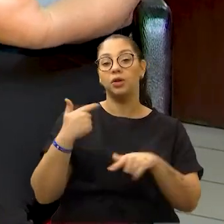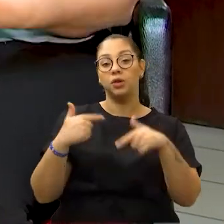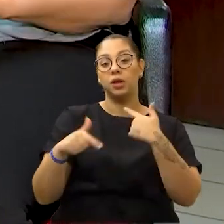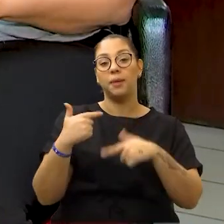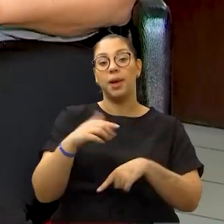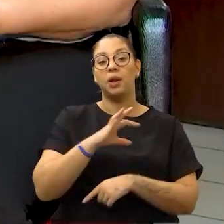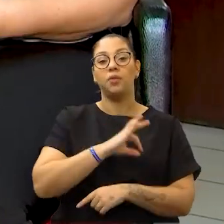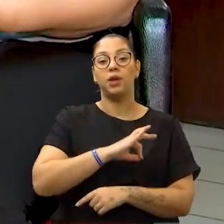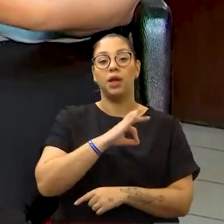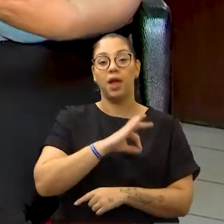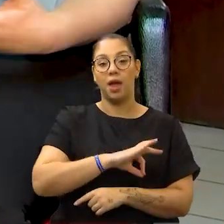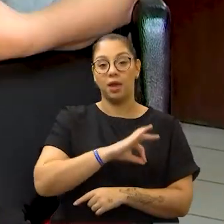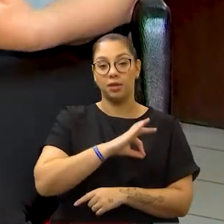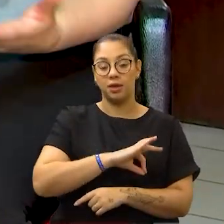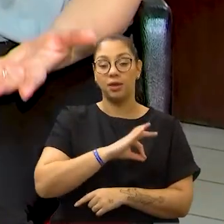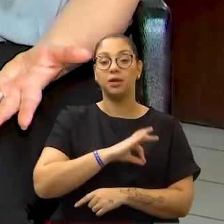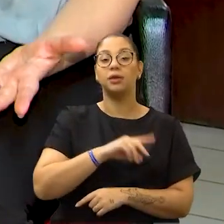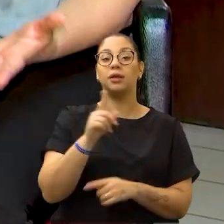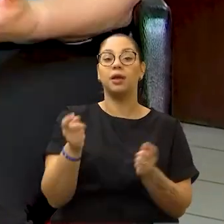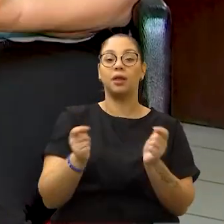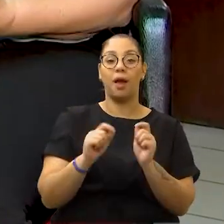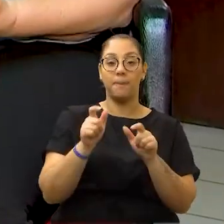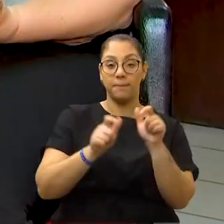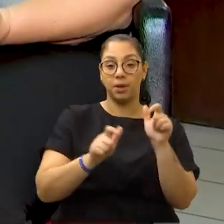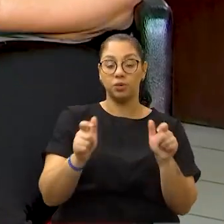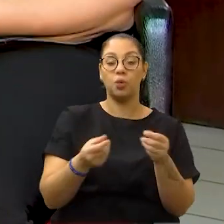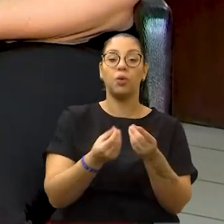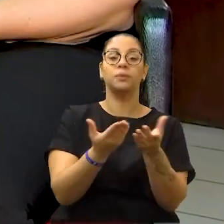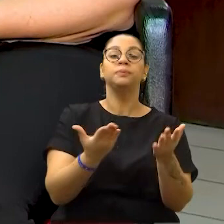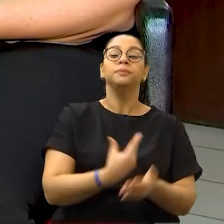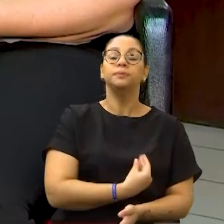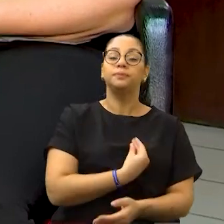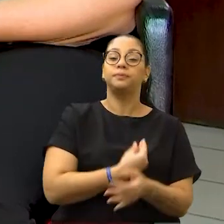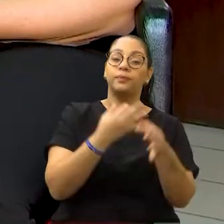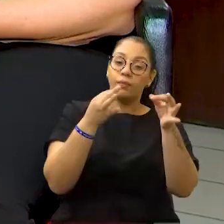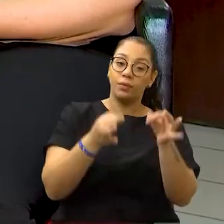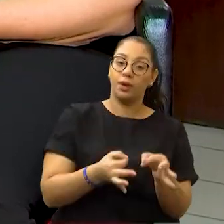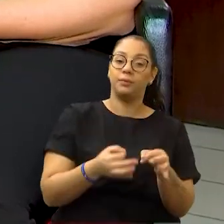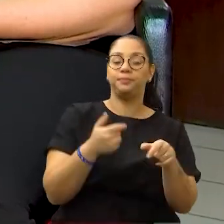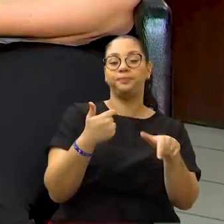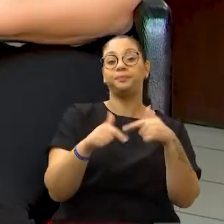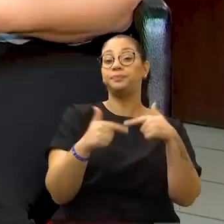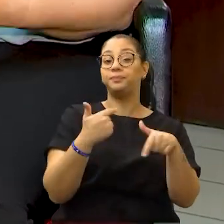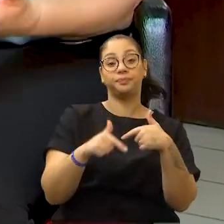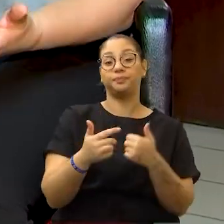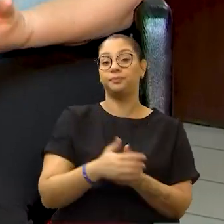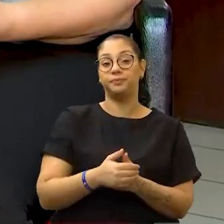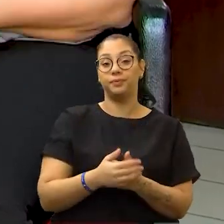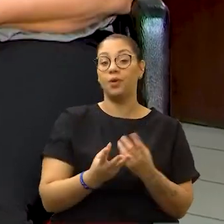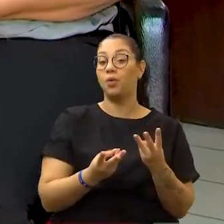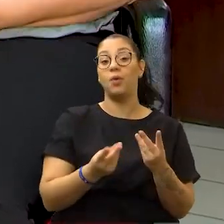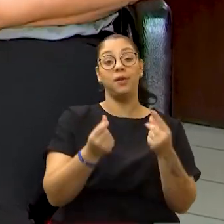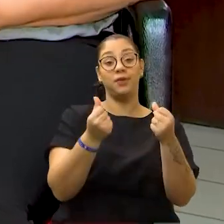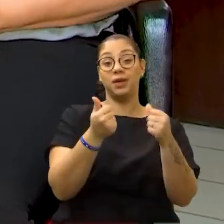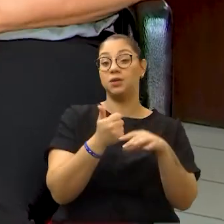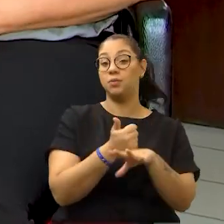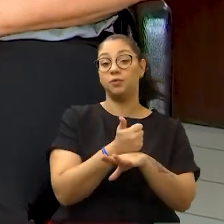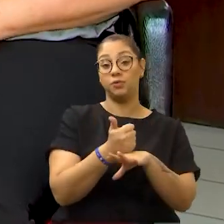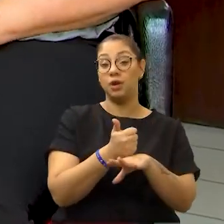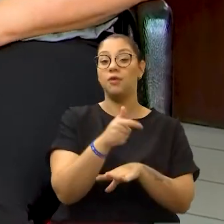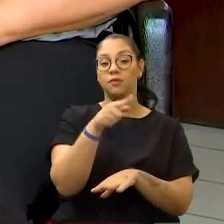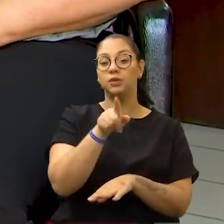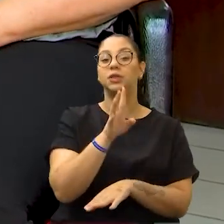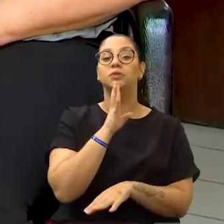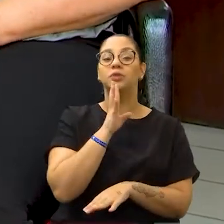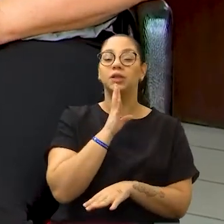renda, que é proporcionar às pessoas uma vida com dignidade por meio do trabalho. Então, qualificação. Vocês vão conhecer